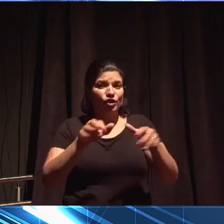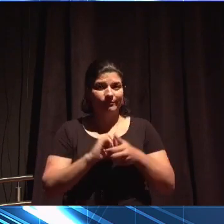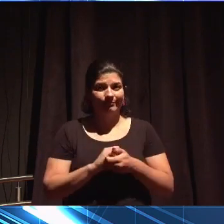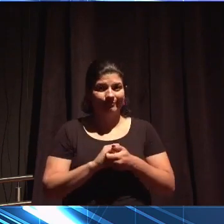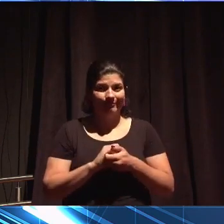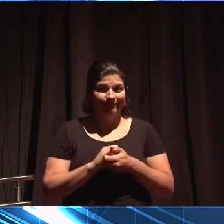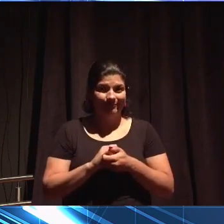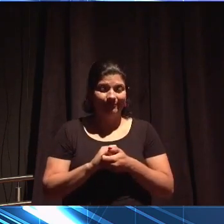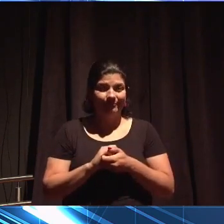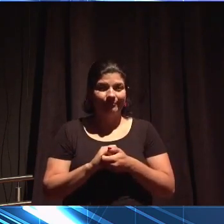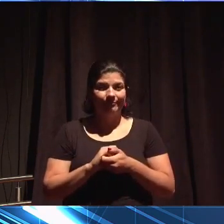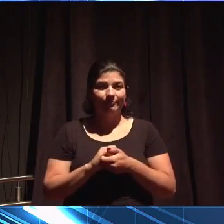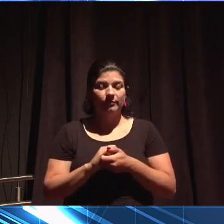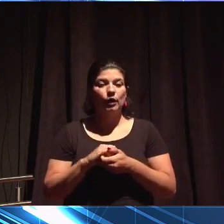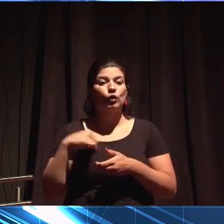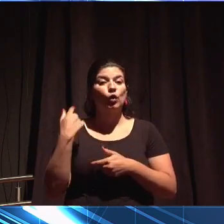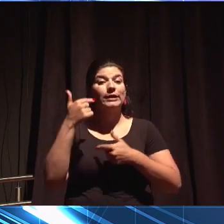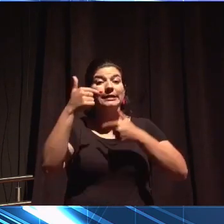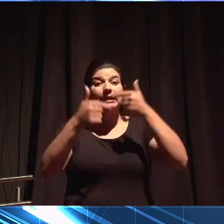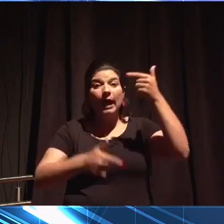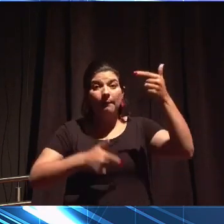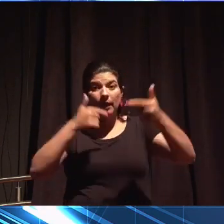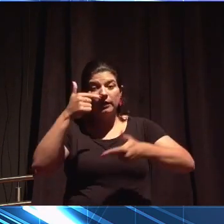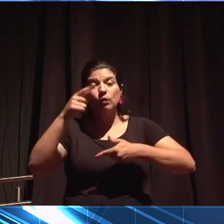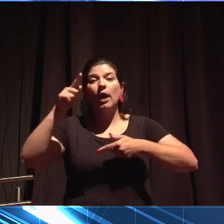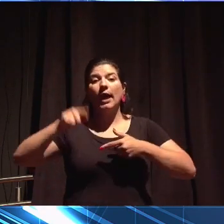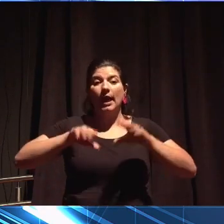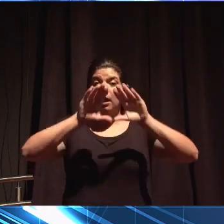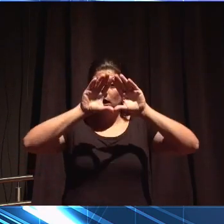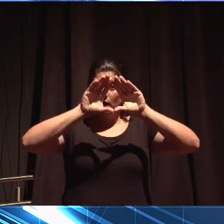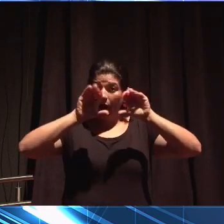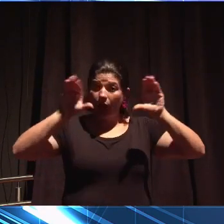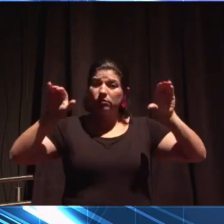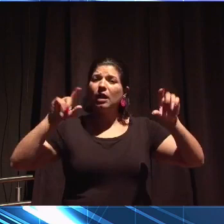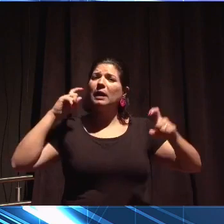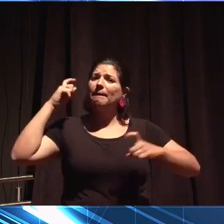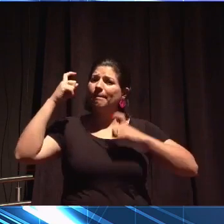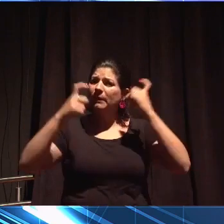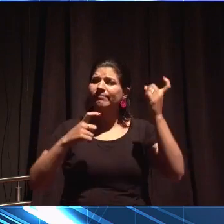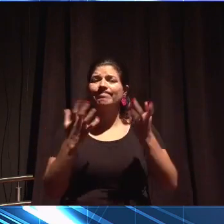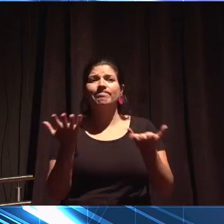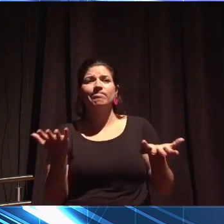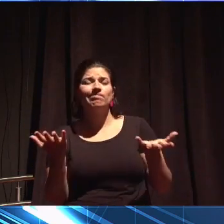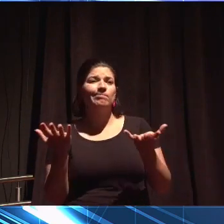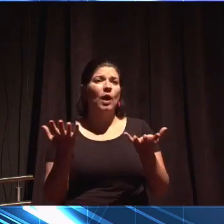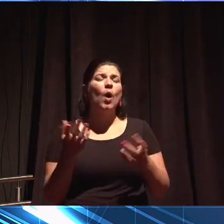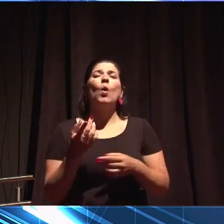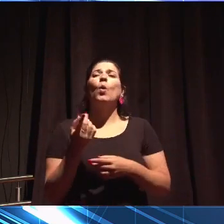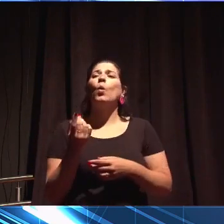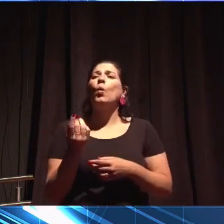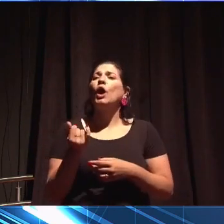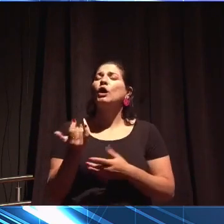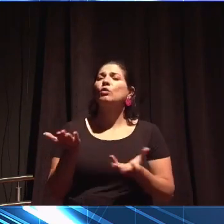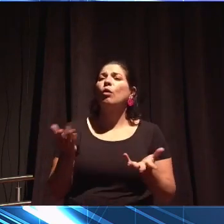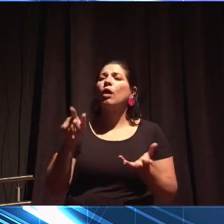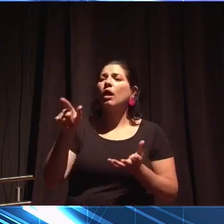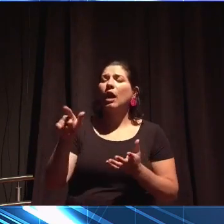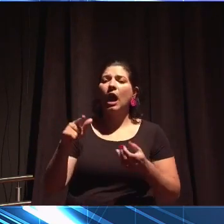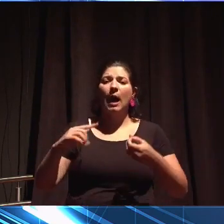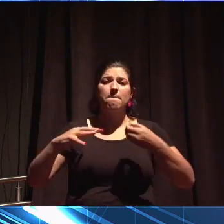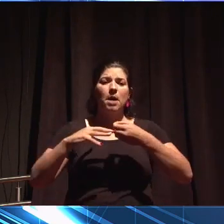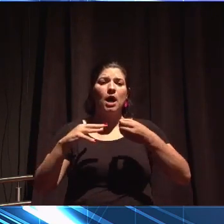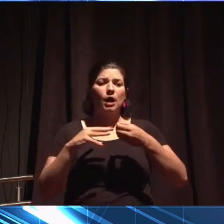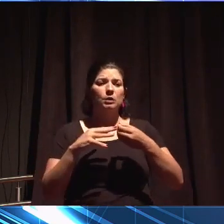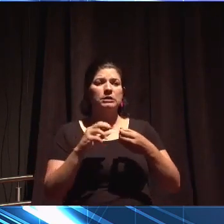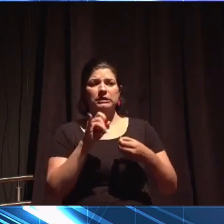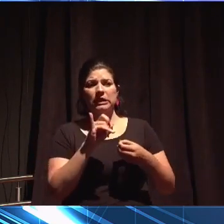quando está trabalhando ali com cloud, a gente fica muito preocupado em, putz, quanto vai sair meu banco, quanto vai sair aqui se eu